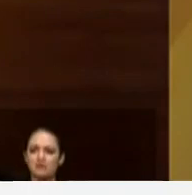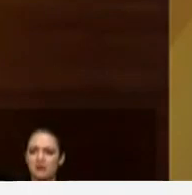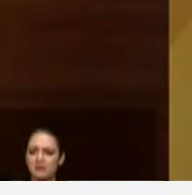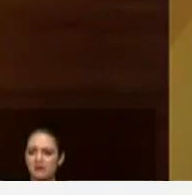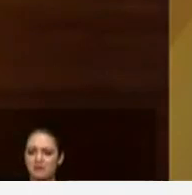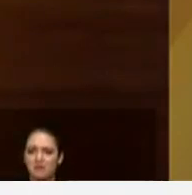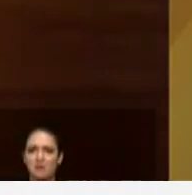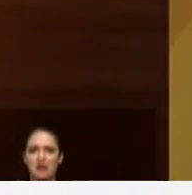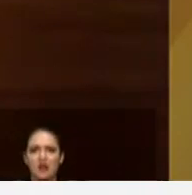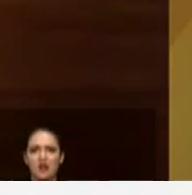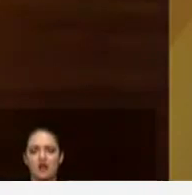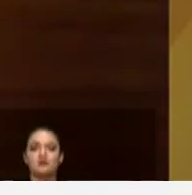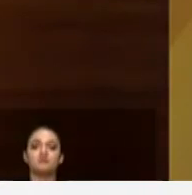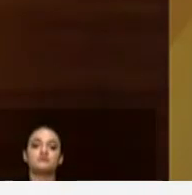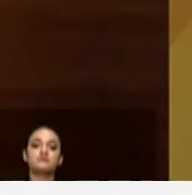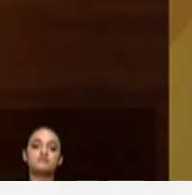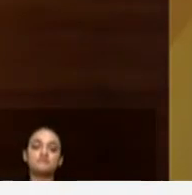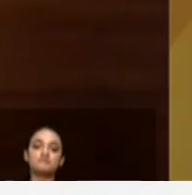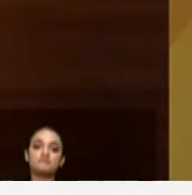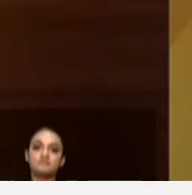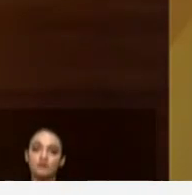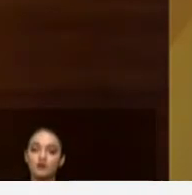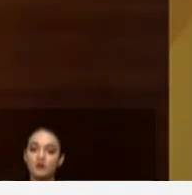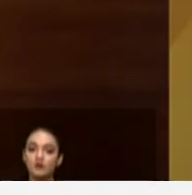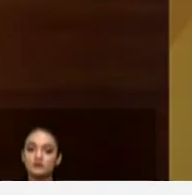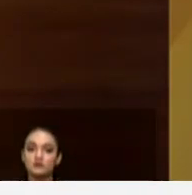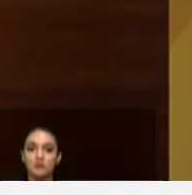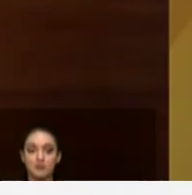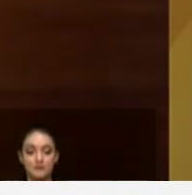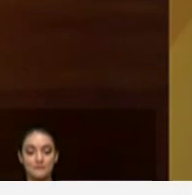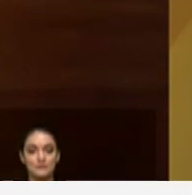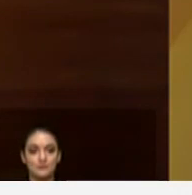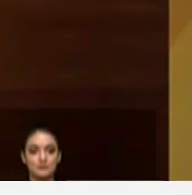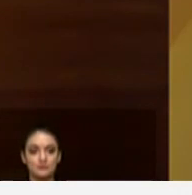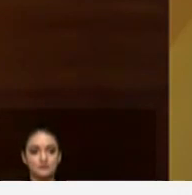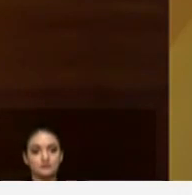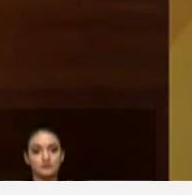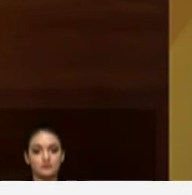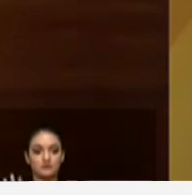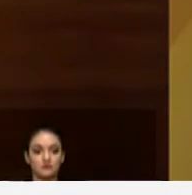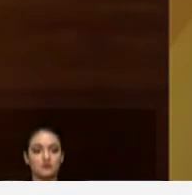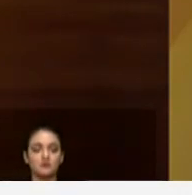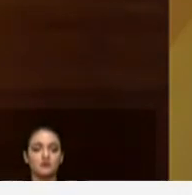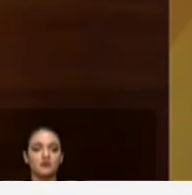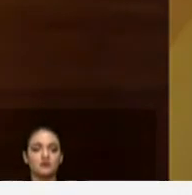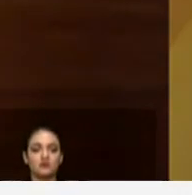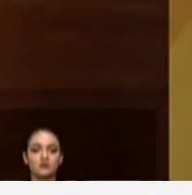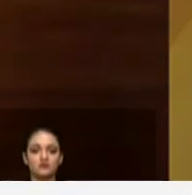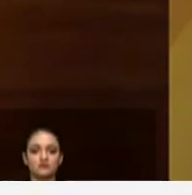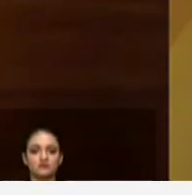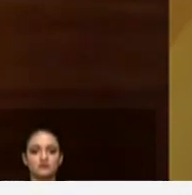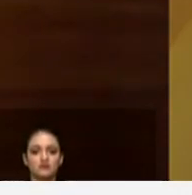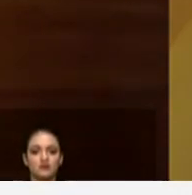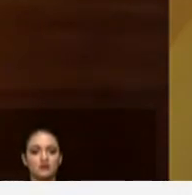Nós estamos acompanhando a sessão do Supremo, que discute a situação do ex-presidente Lula. O ministro Fachin está apresentando o